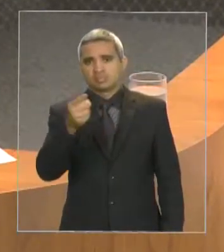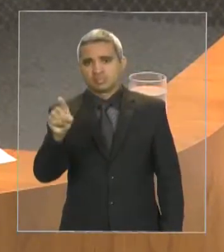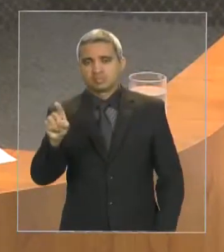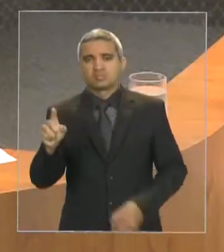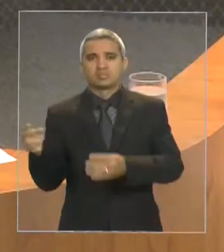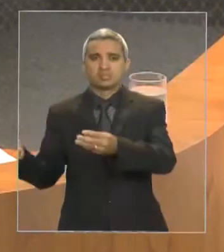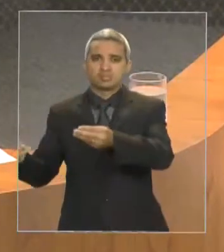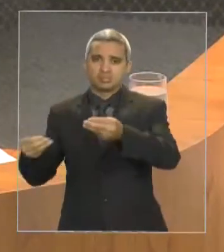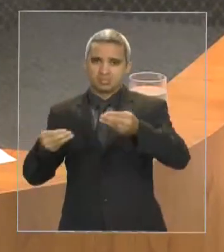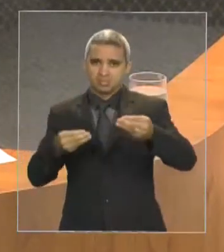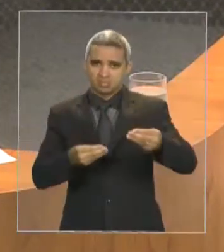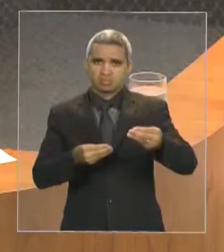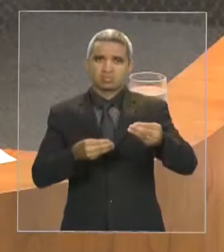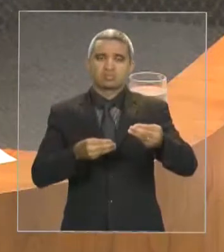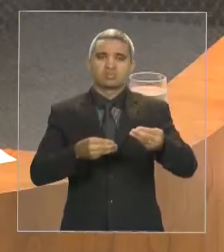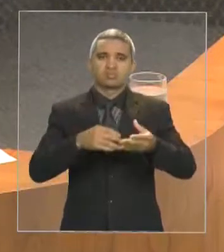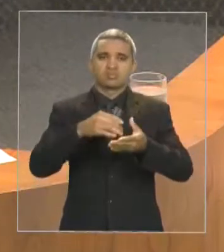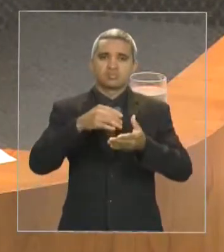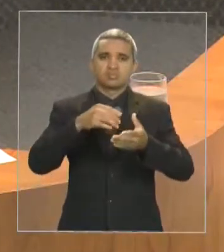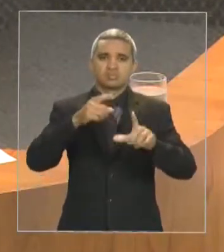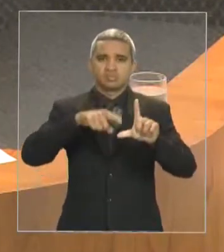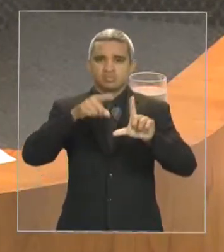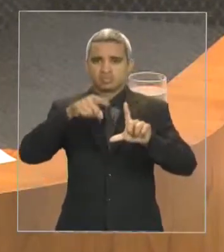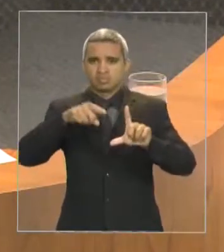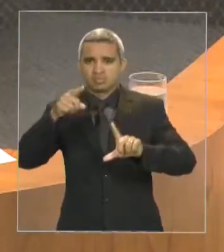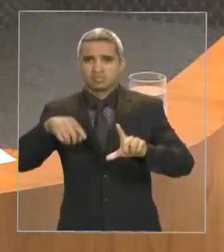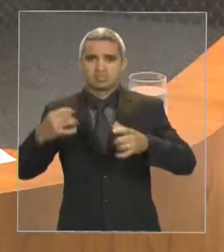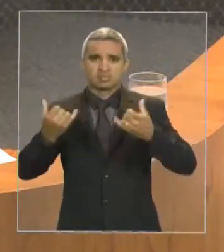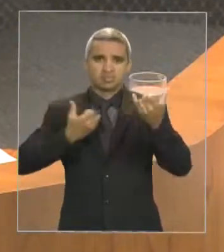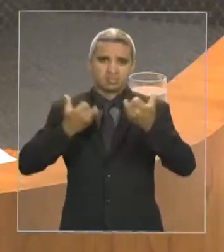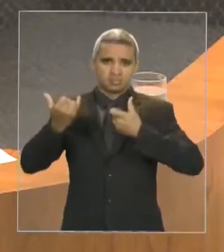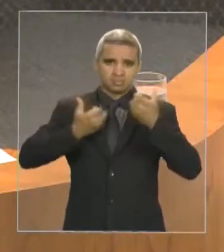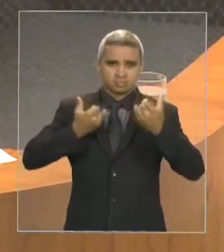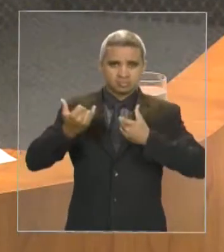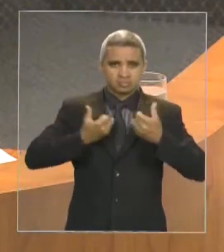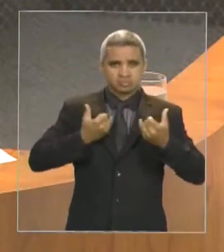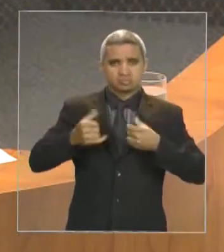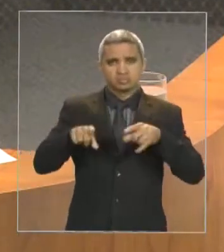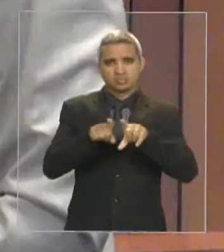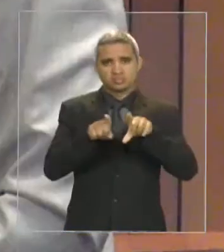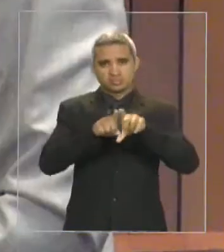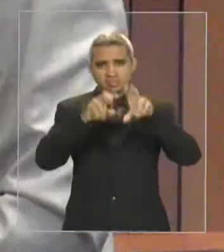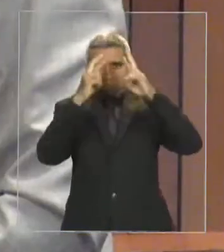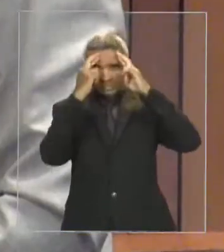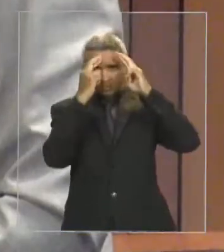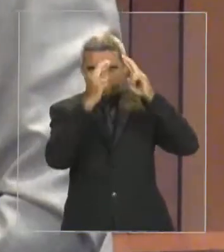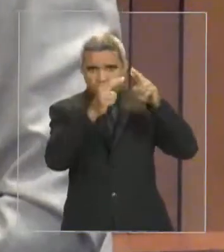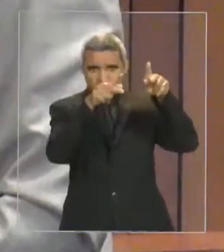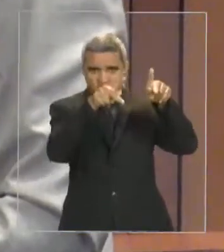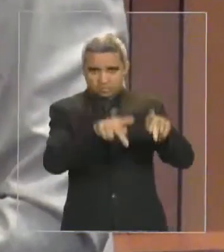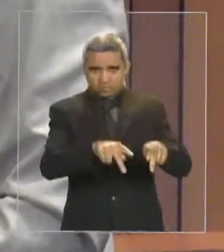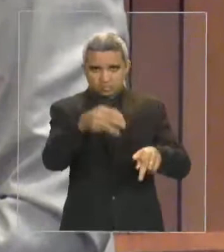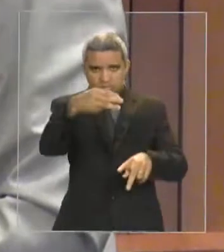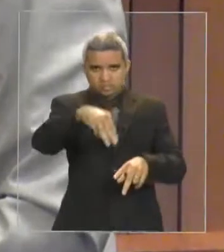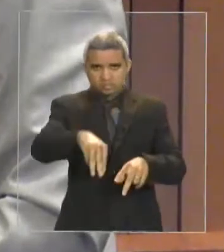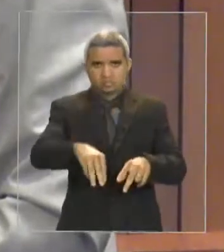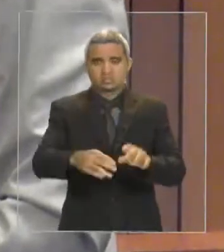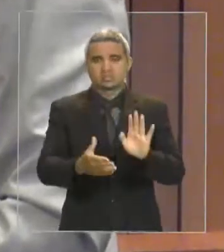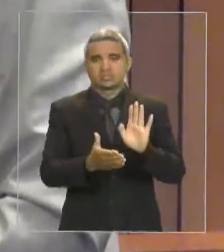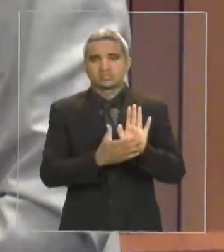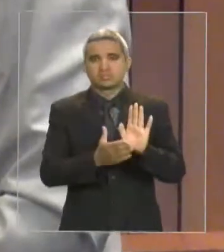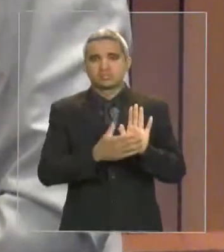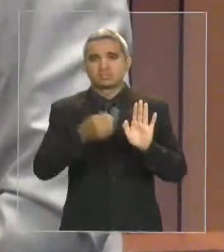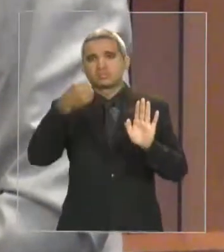de respeito com o Legislativo e com toda a população do Maranhão, prestar conta das ações do programa Escola